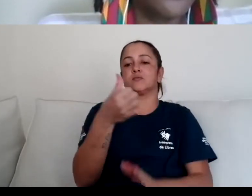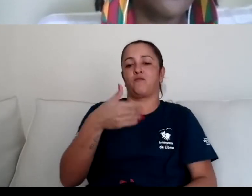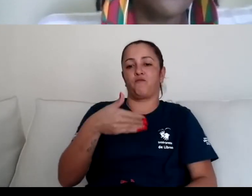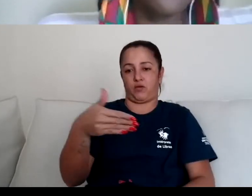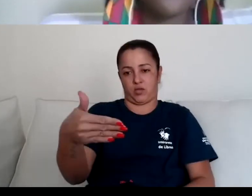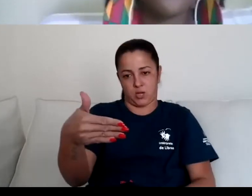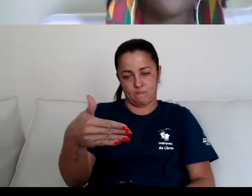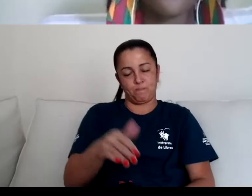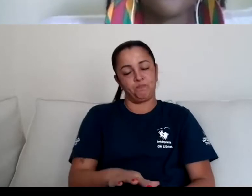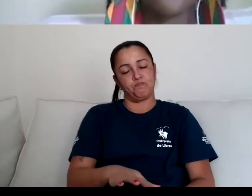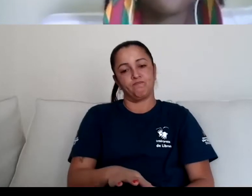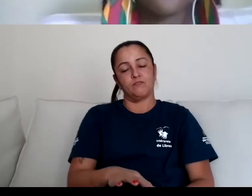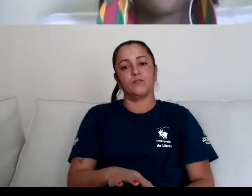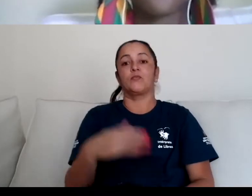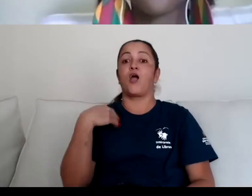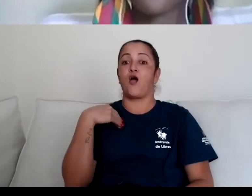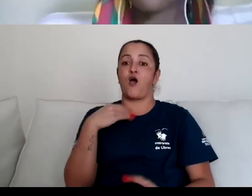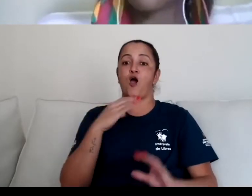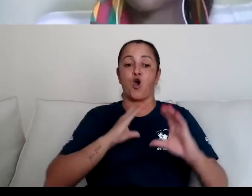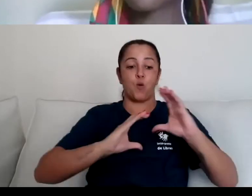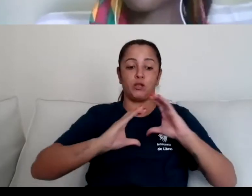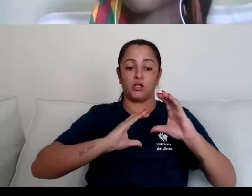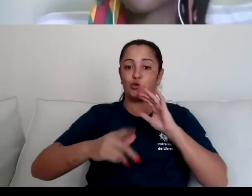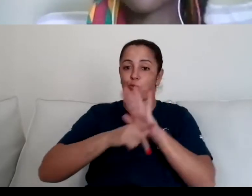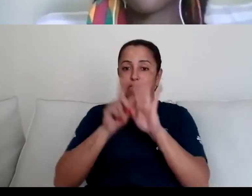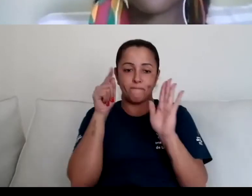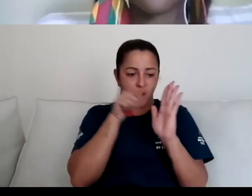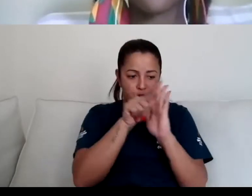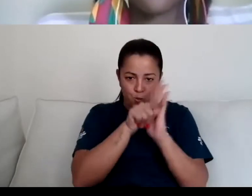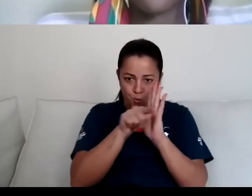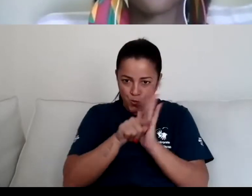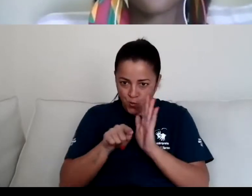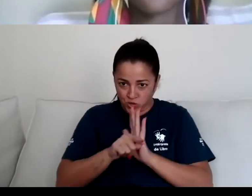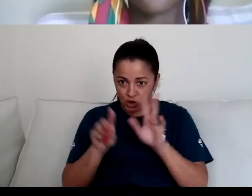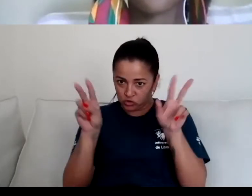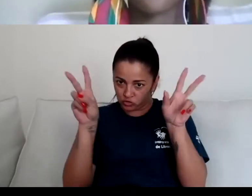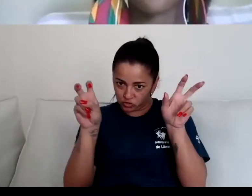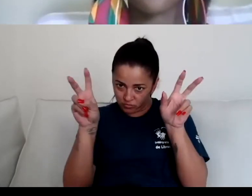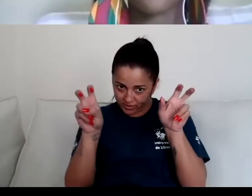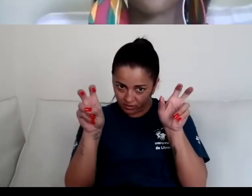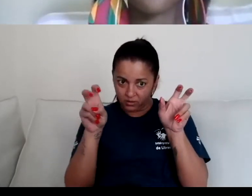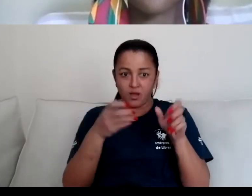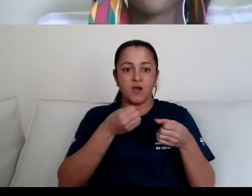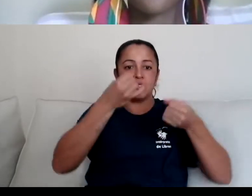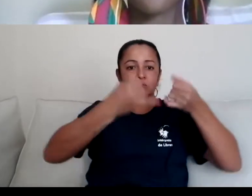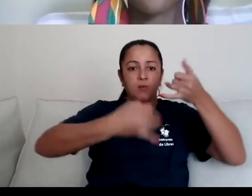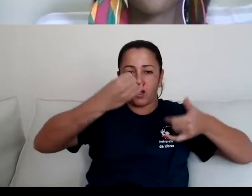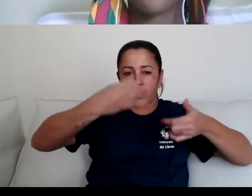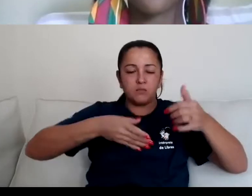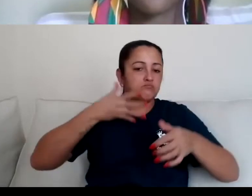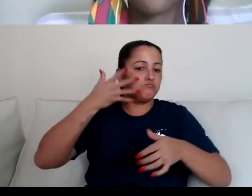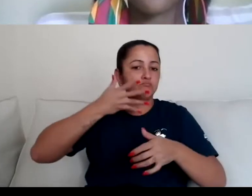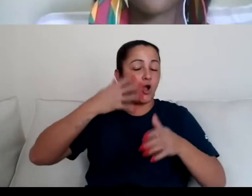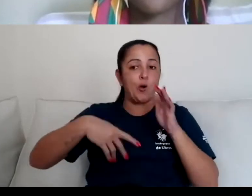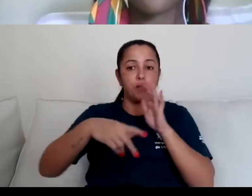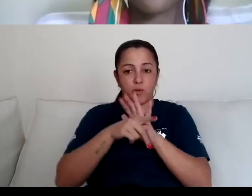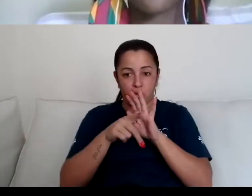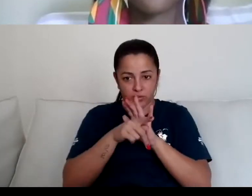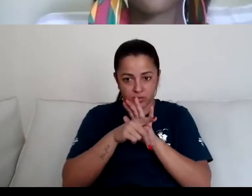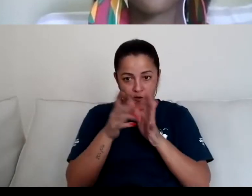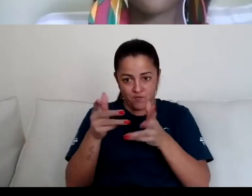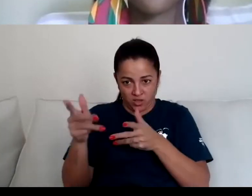Nossa comunicação para perguntas sobre as falas das convidadas será exclusivamente pelo ícone